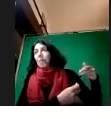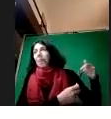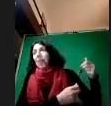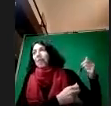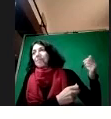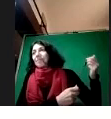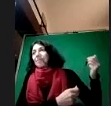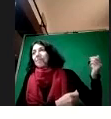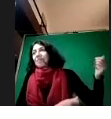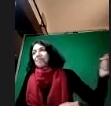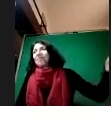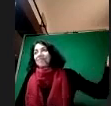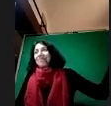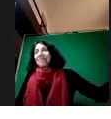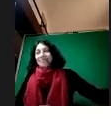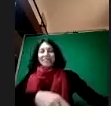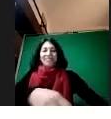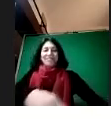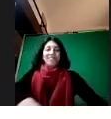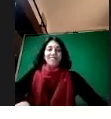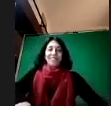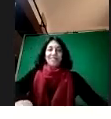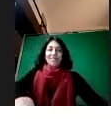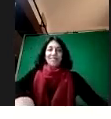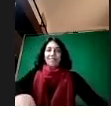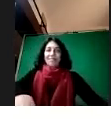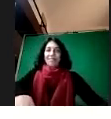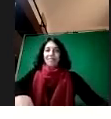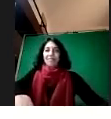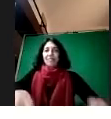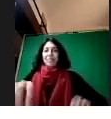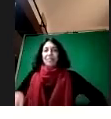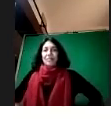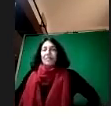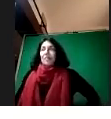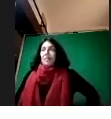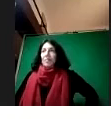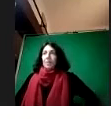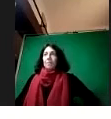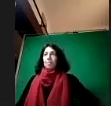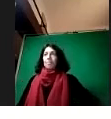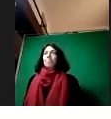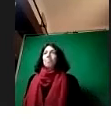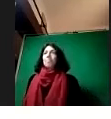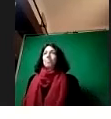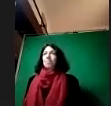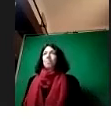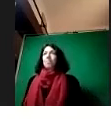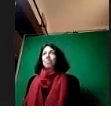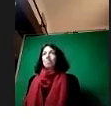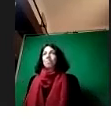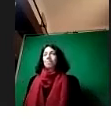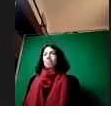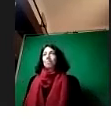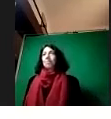físico e, portanto, era como se de repente o modelo ganhasse ali uma espécie de decoração, de segredo que